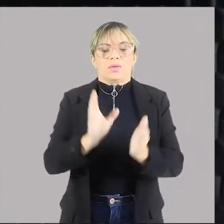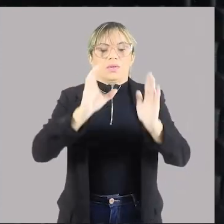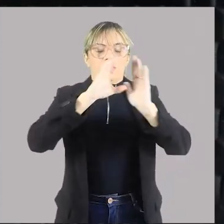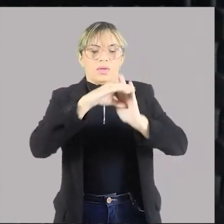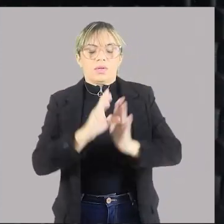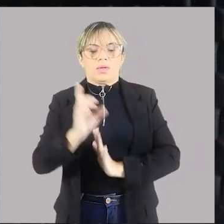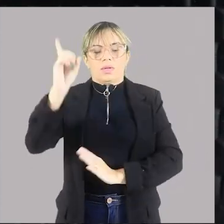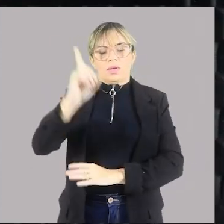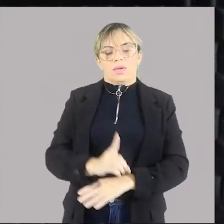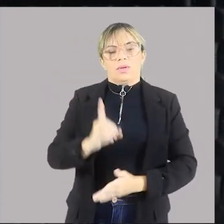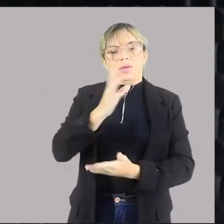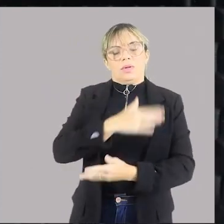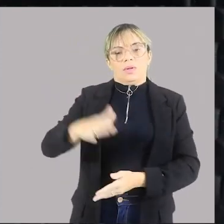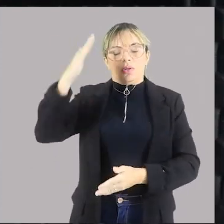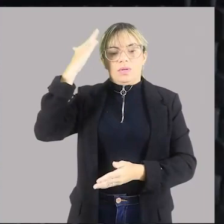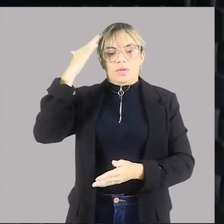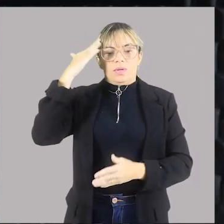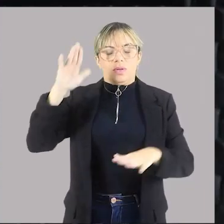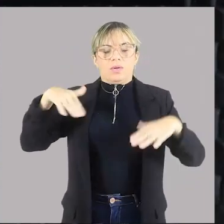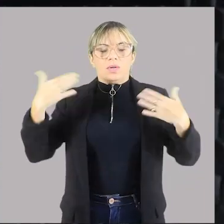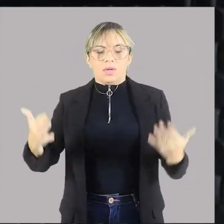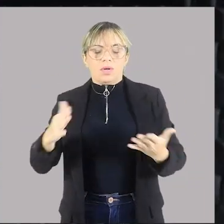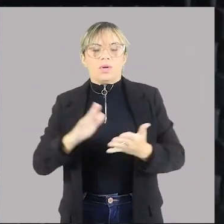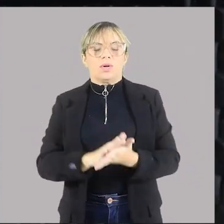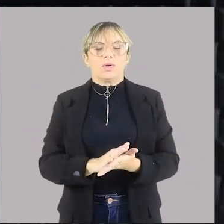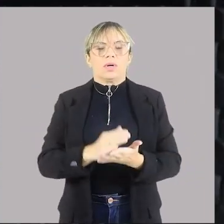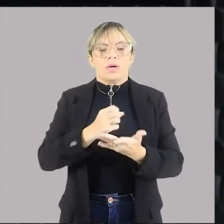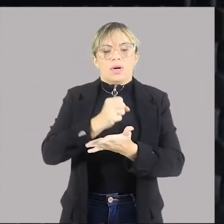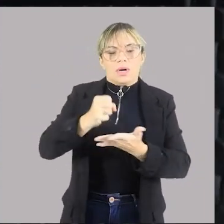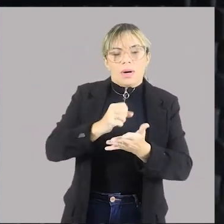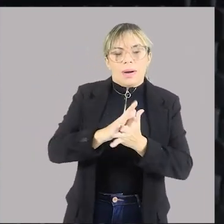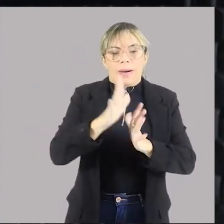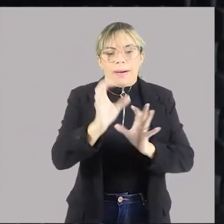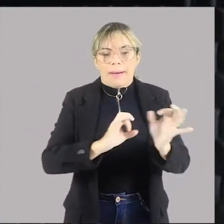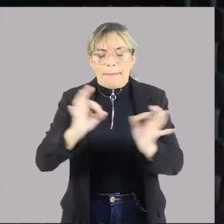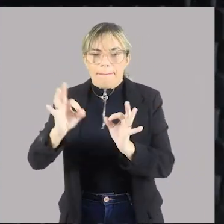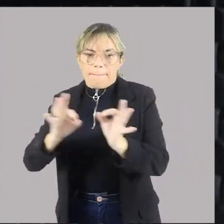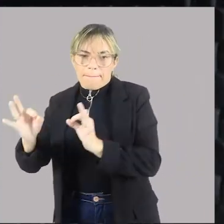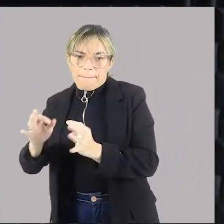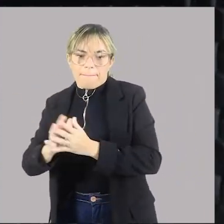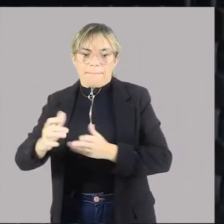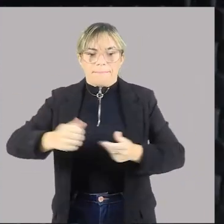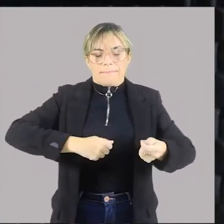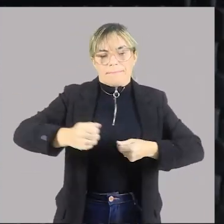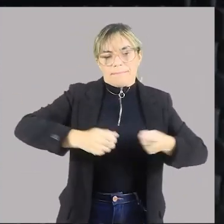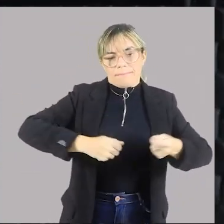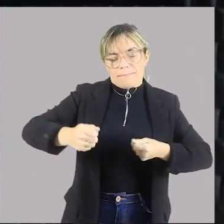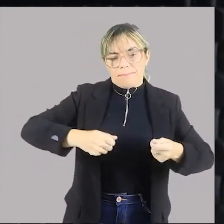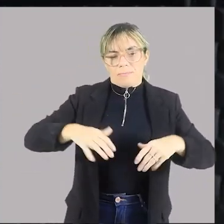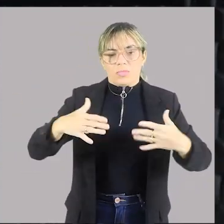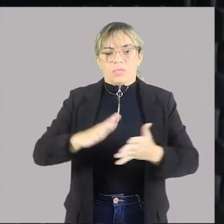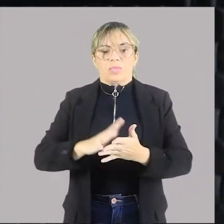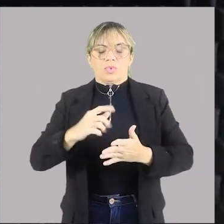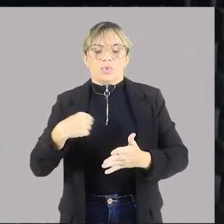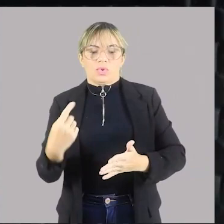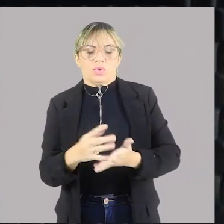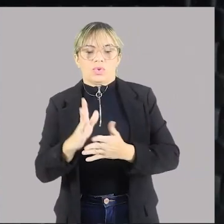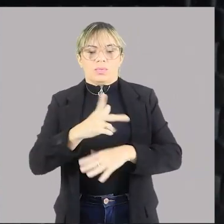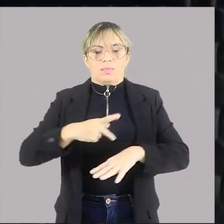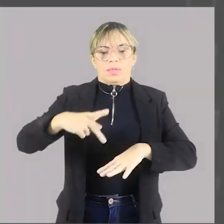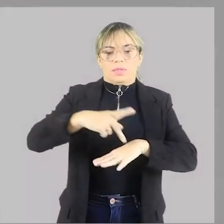direito, compreendendo agora um pouco mais de outras noções da organização administrativa do Estado brasileiro,